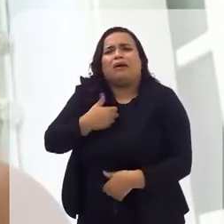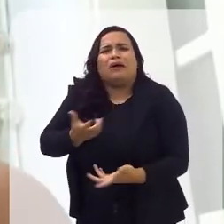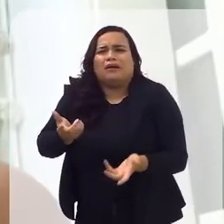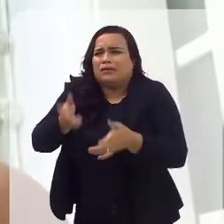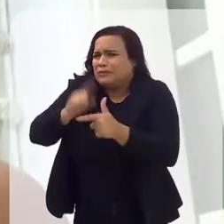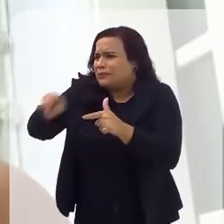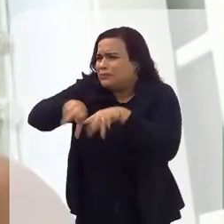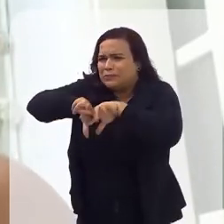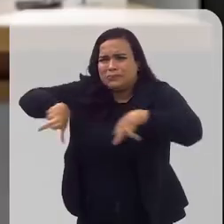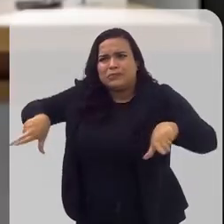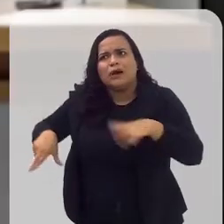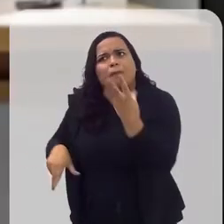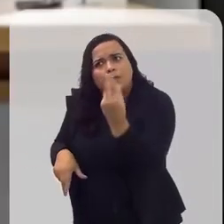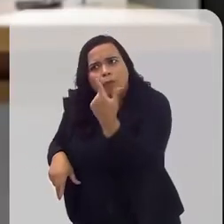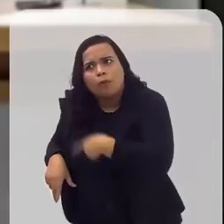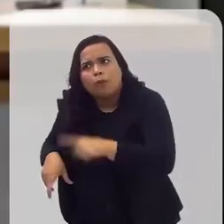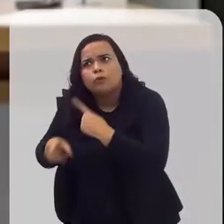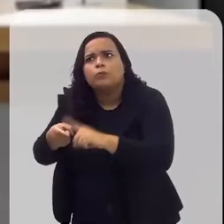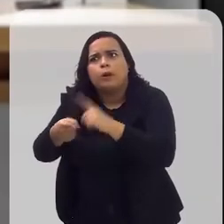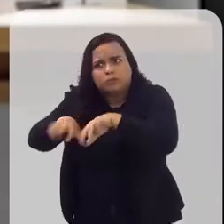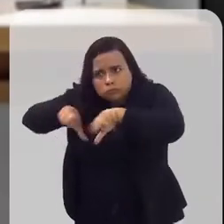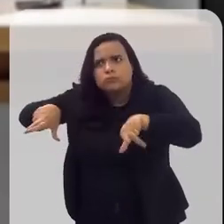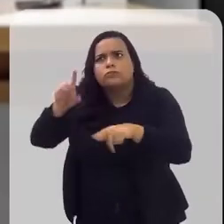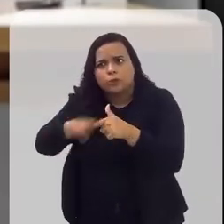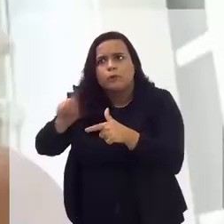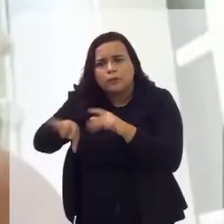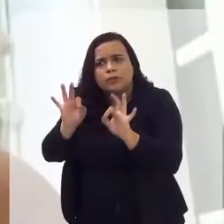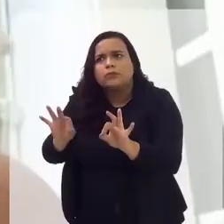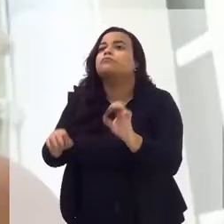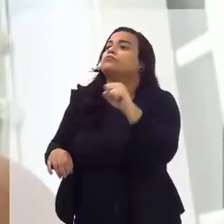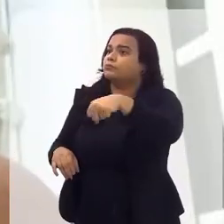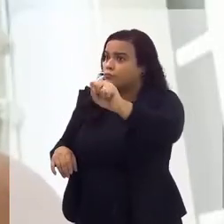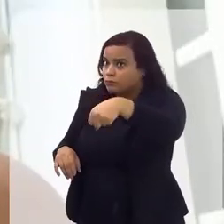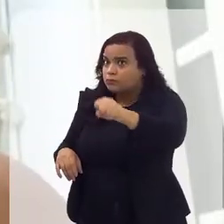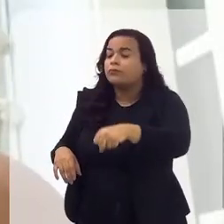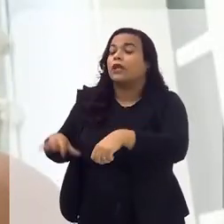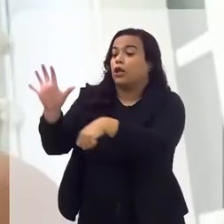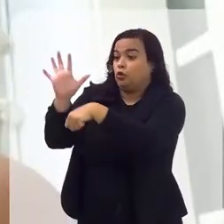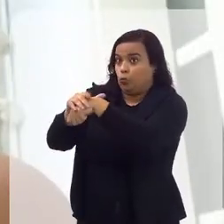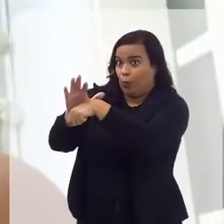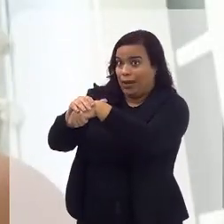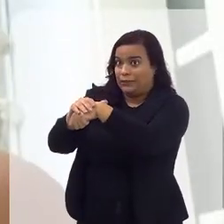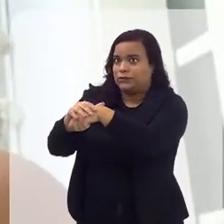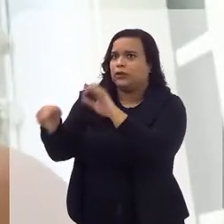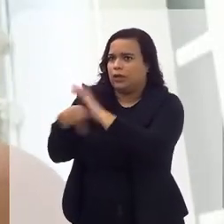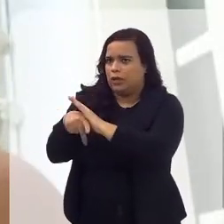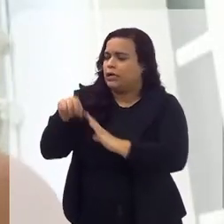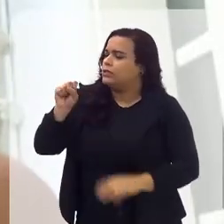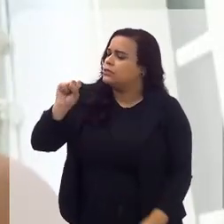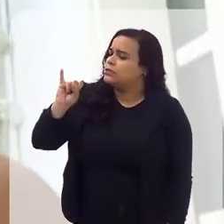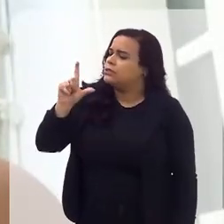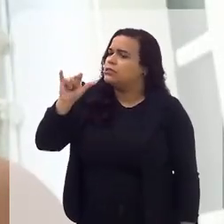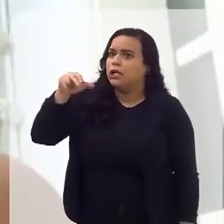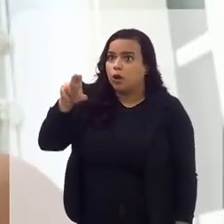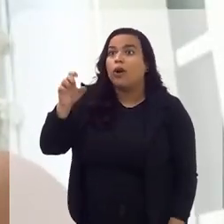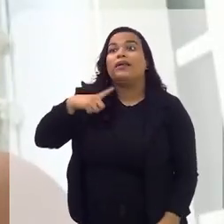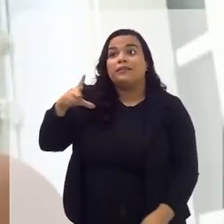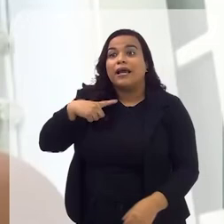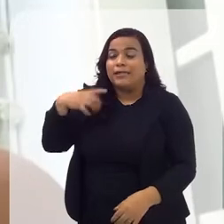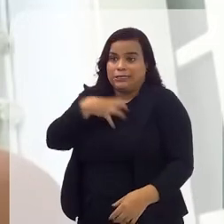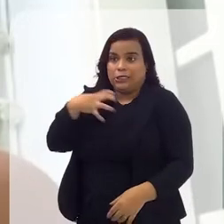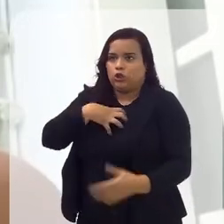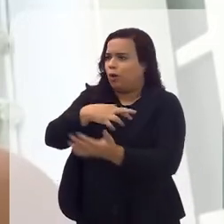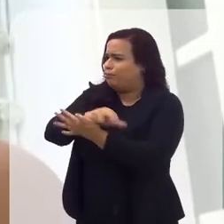uma série de Muitos problemas, né? muitos problemas. A síndrome, a doença do silicone, ela tem para mais de